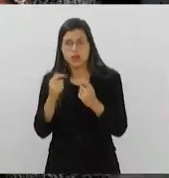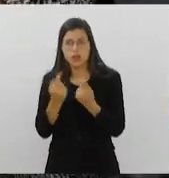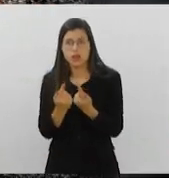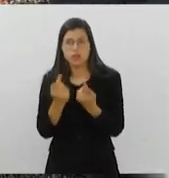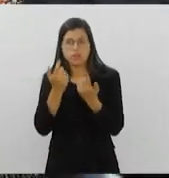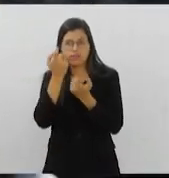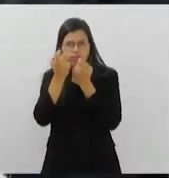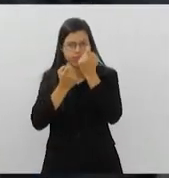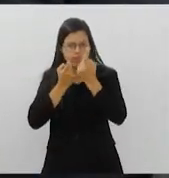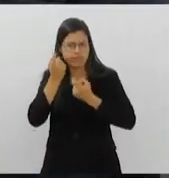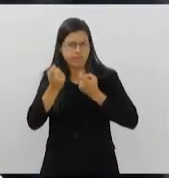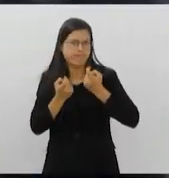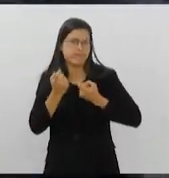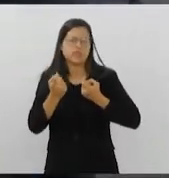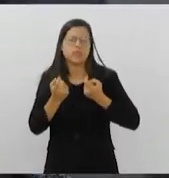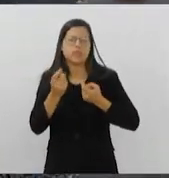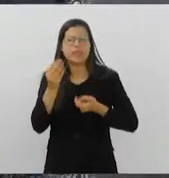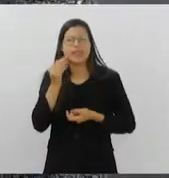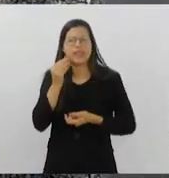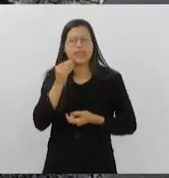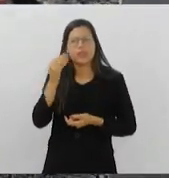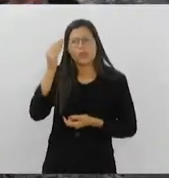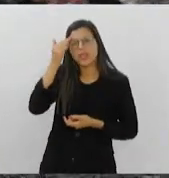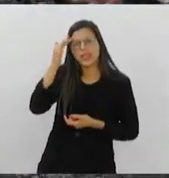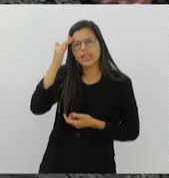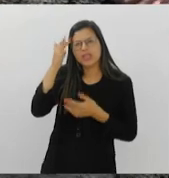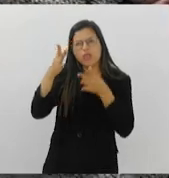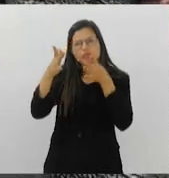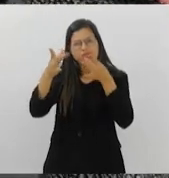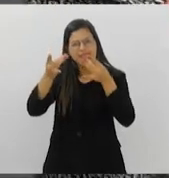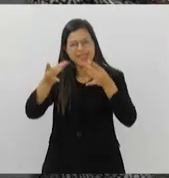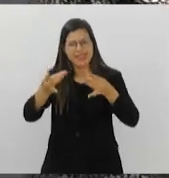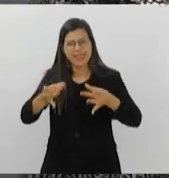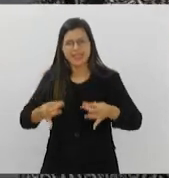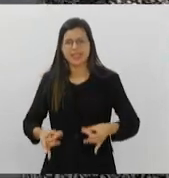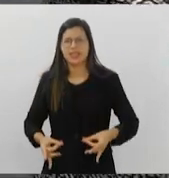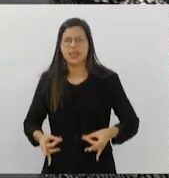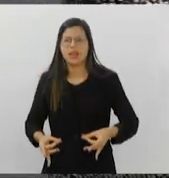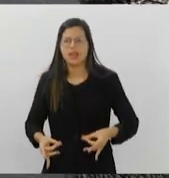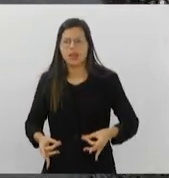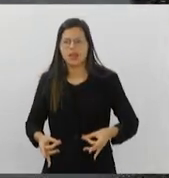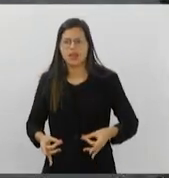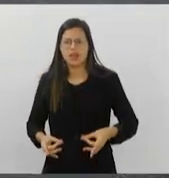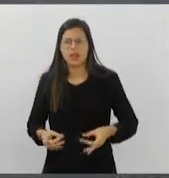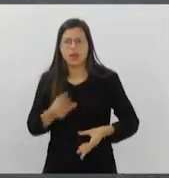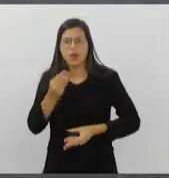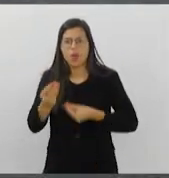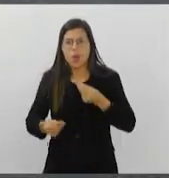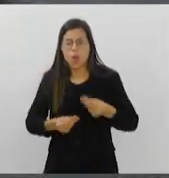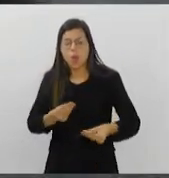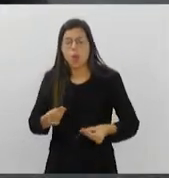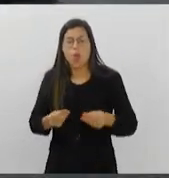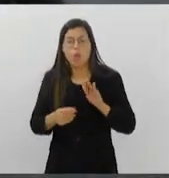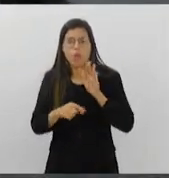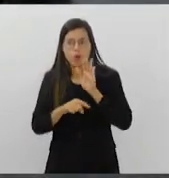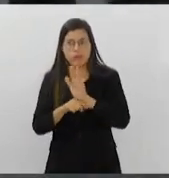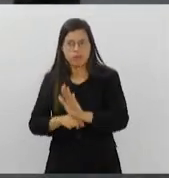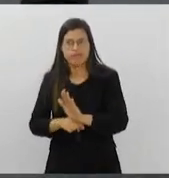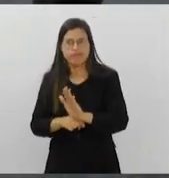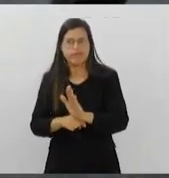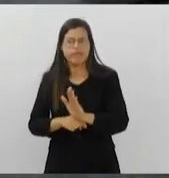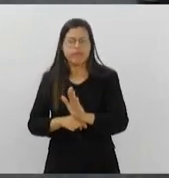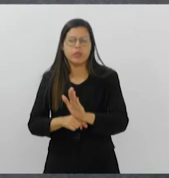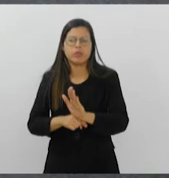entender exatamente as minúcias, os detalhes de como anda e o que a gente pode fazer para contribuir para a redução